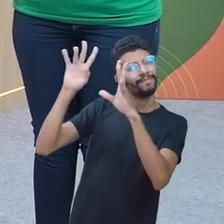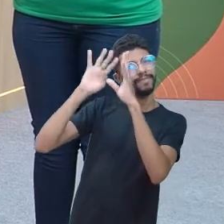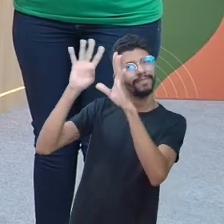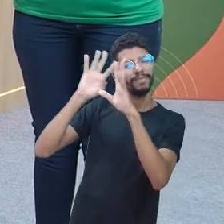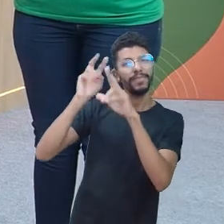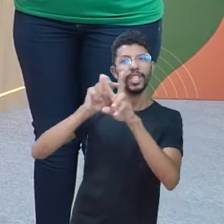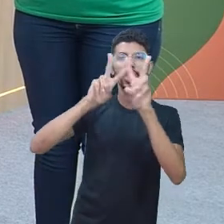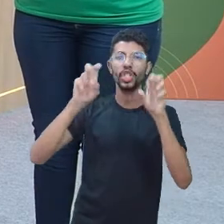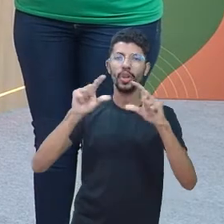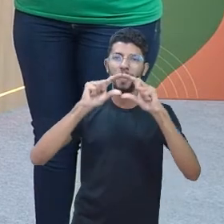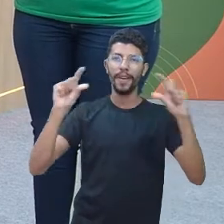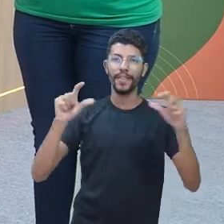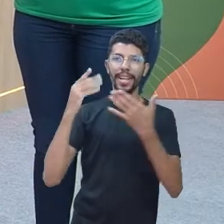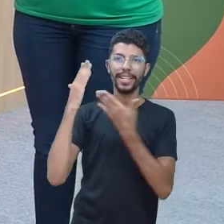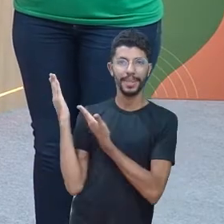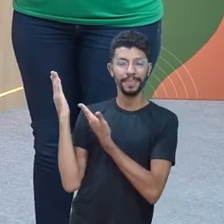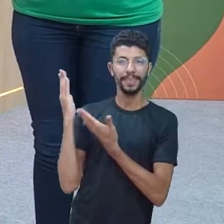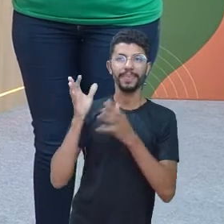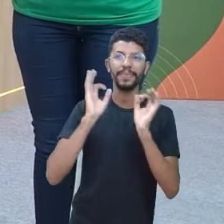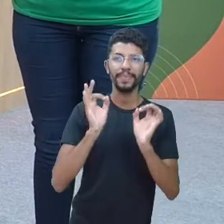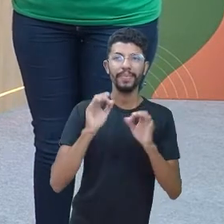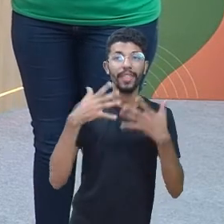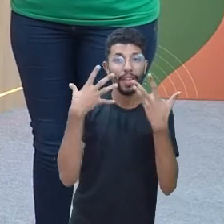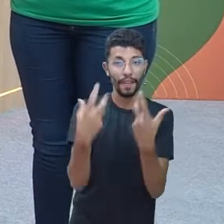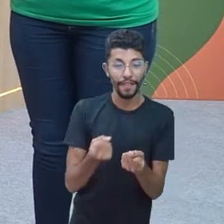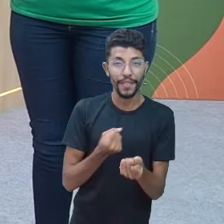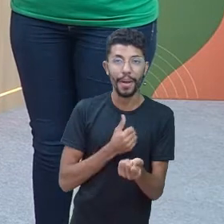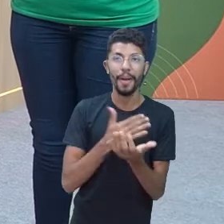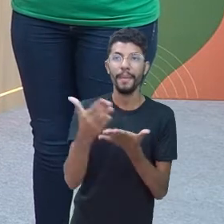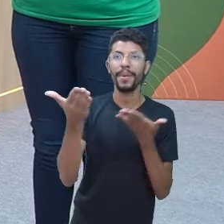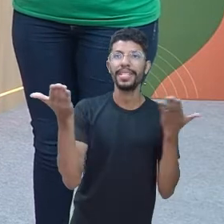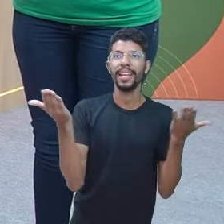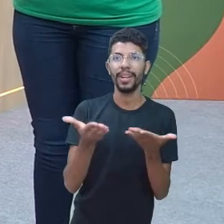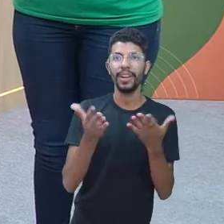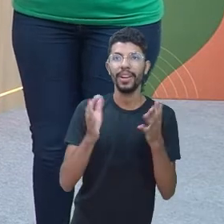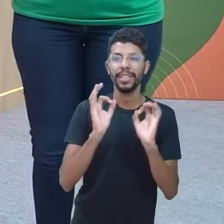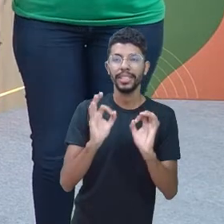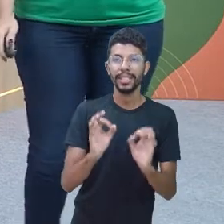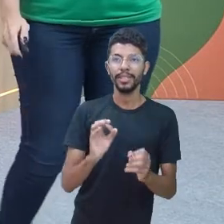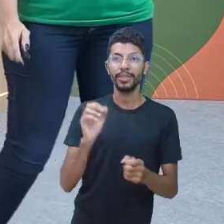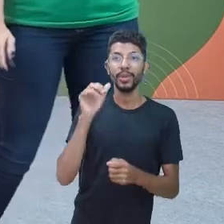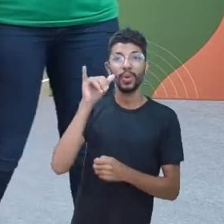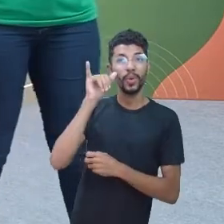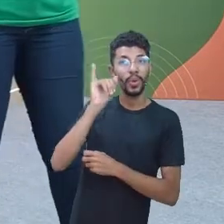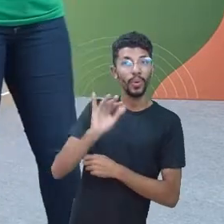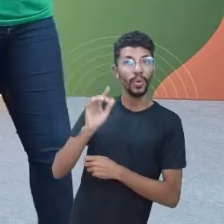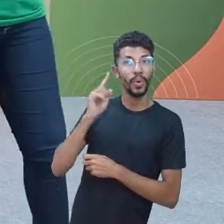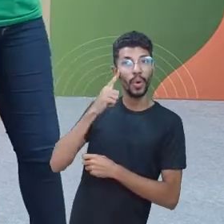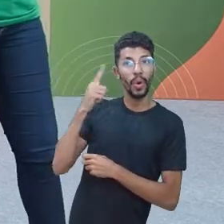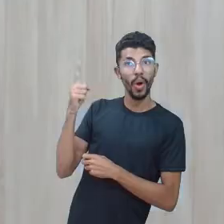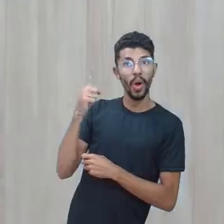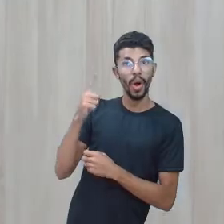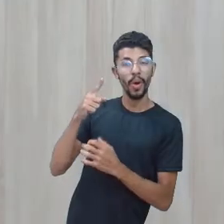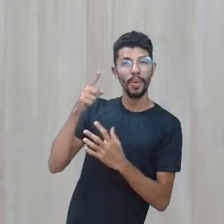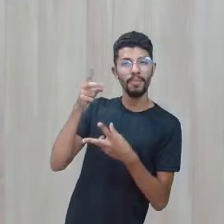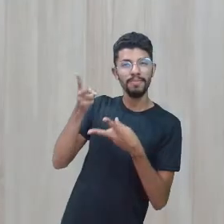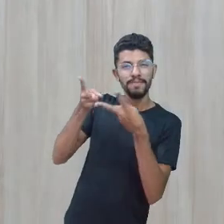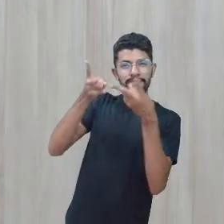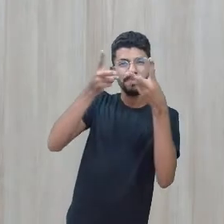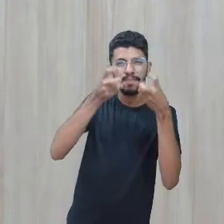essa frase. Bom, e nós vamos iniciar agora com essa leitura